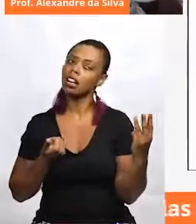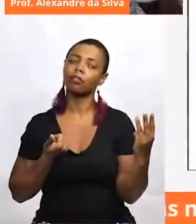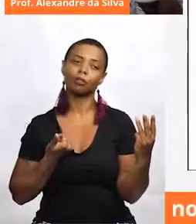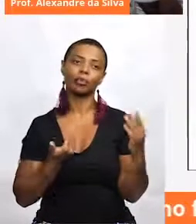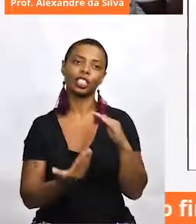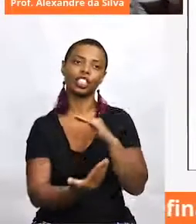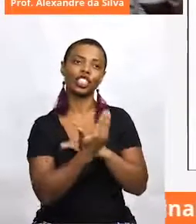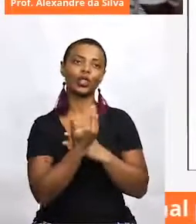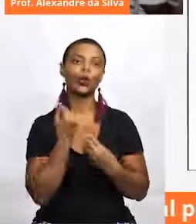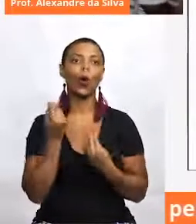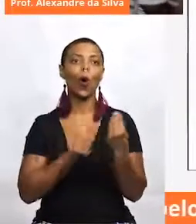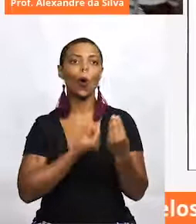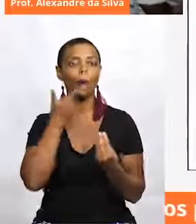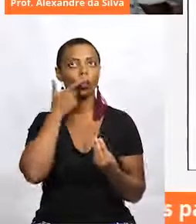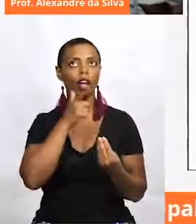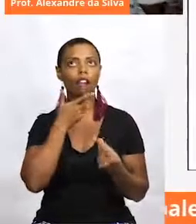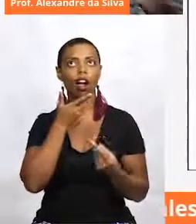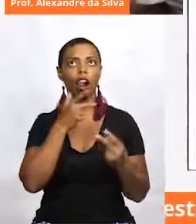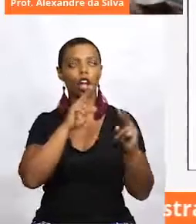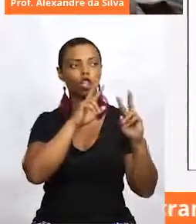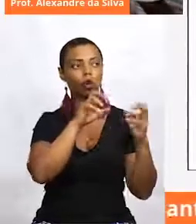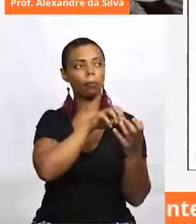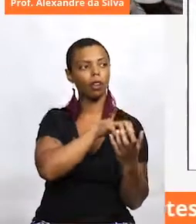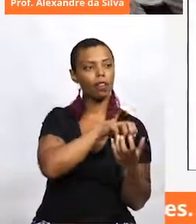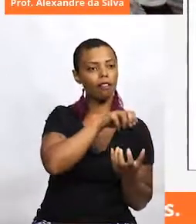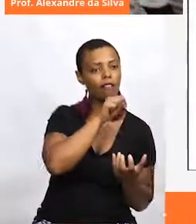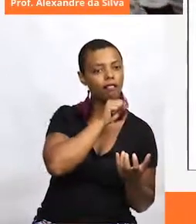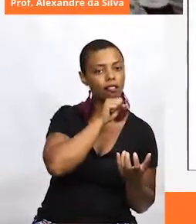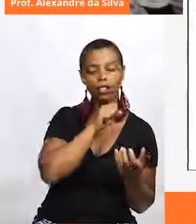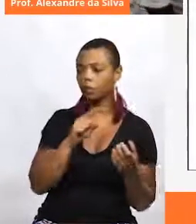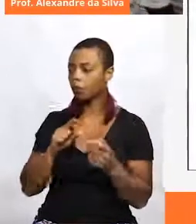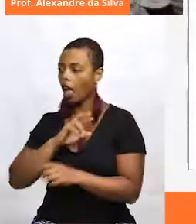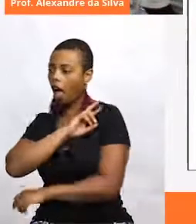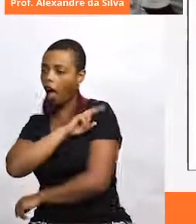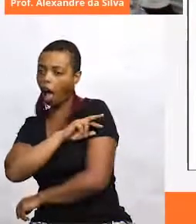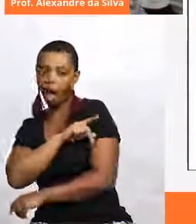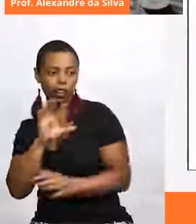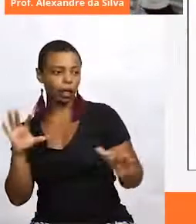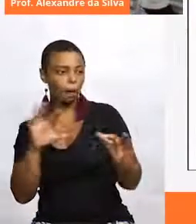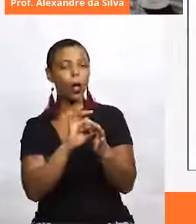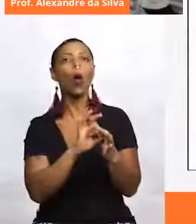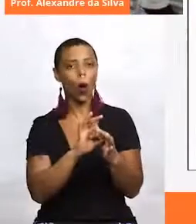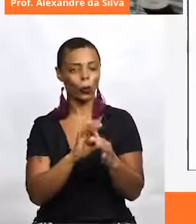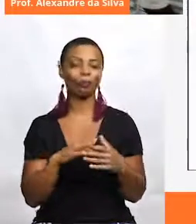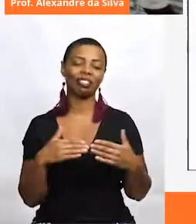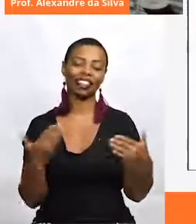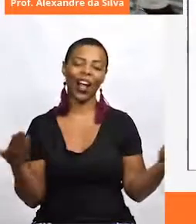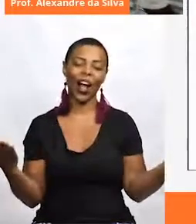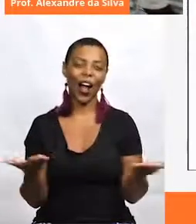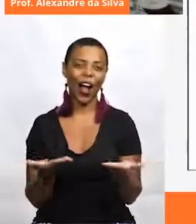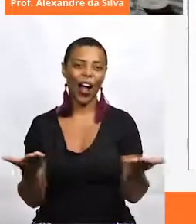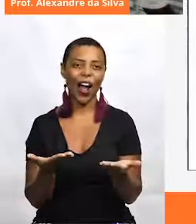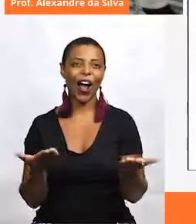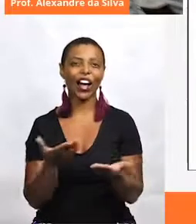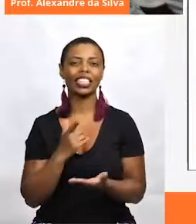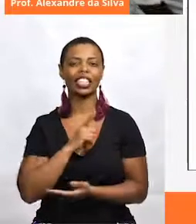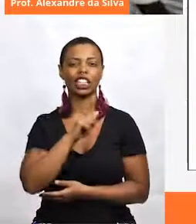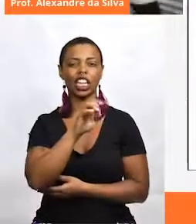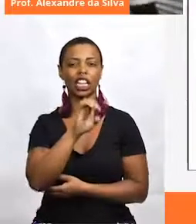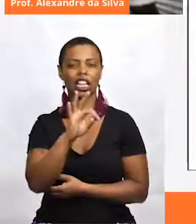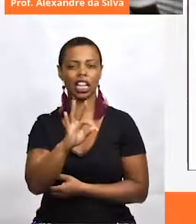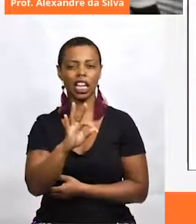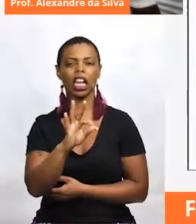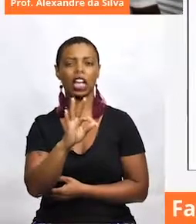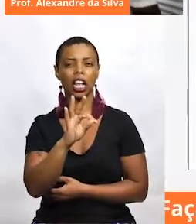ponte das questões raciais e envelhecimento. Então, hoje, eu estou no GT de Racismo e Saúde e